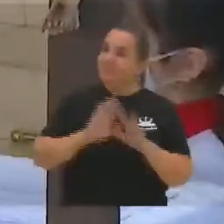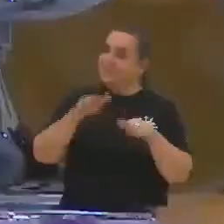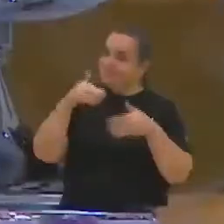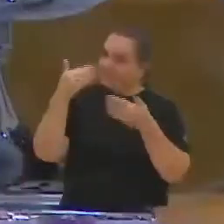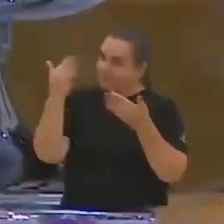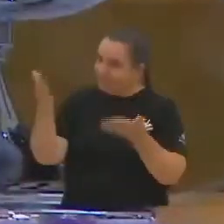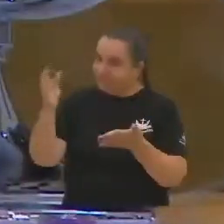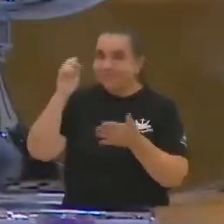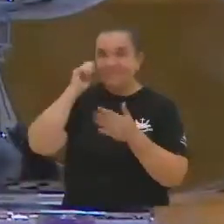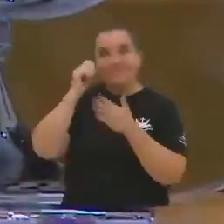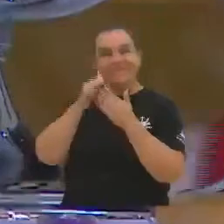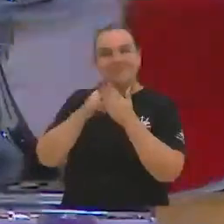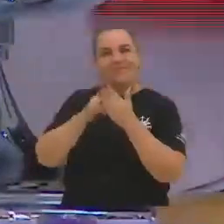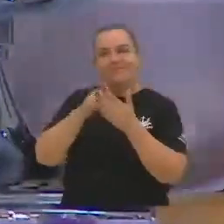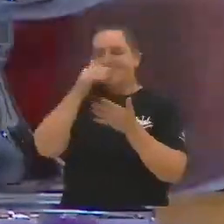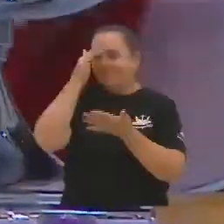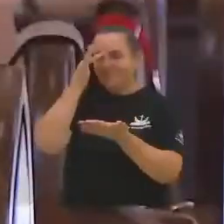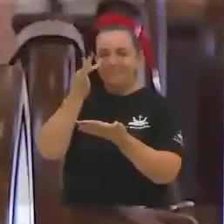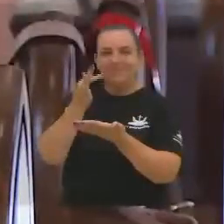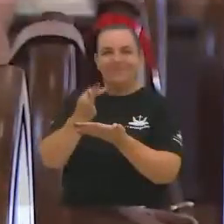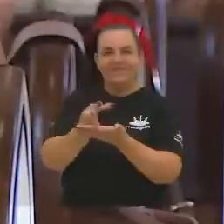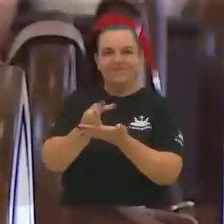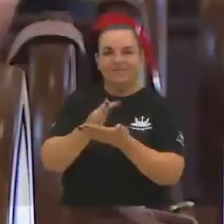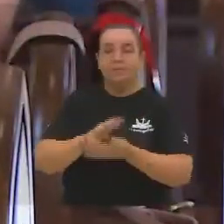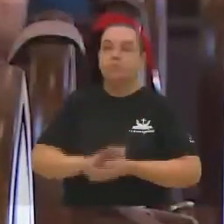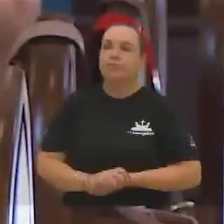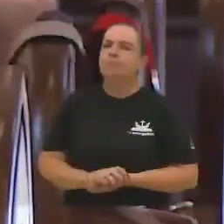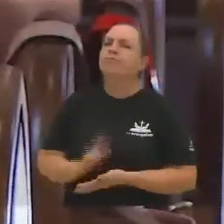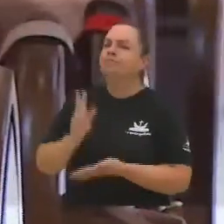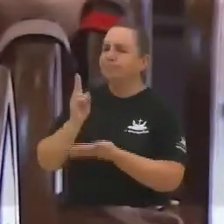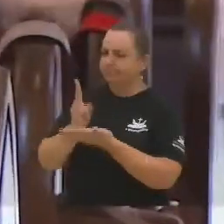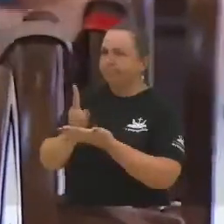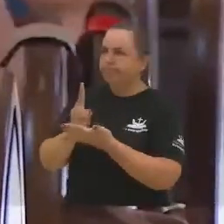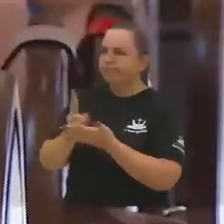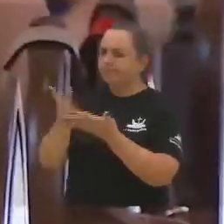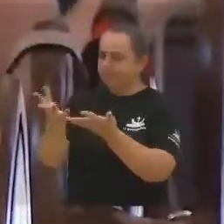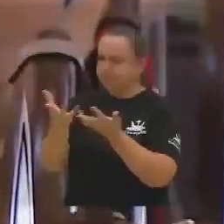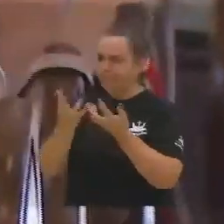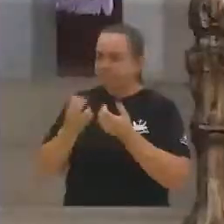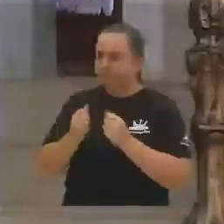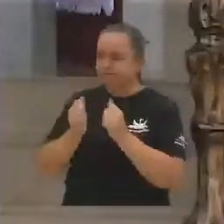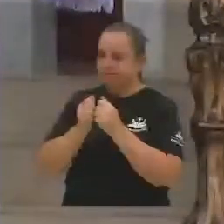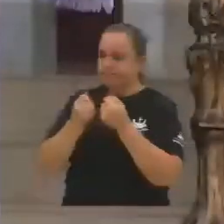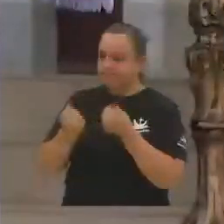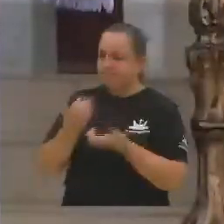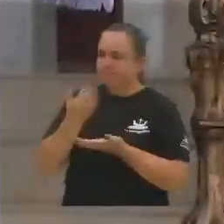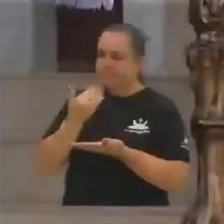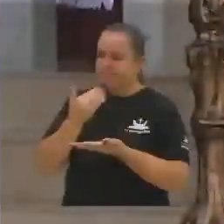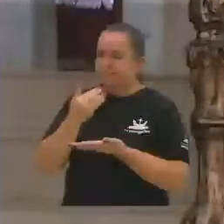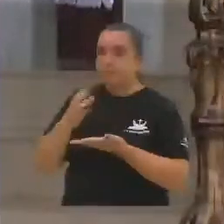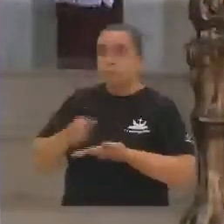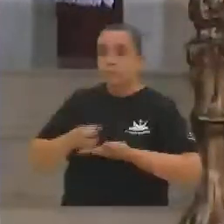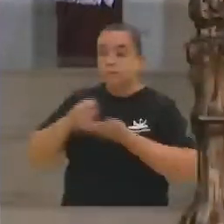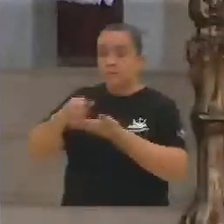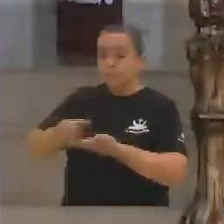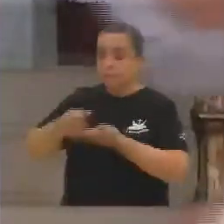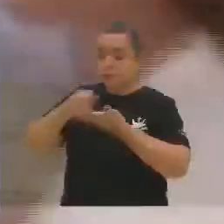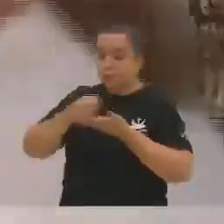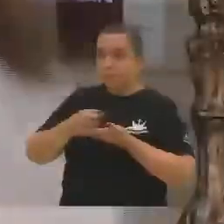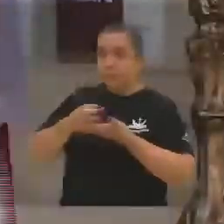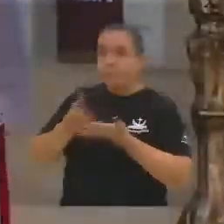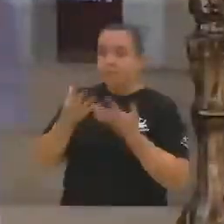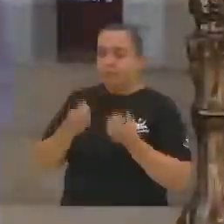Eis o mistério da fé. Todas as vezes que comemos este pão e bebemos este